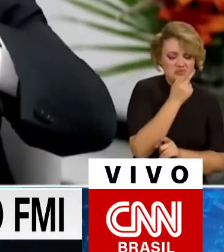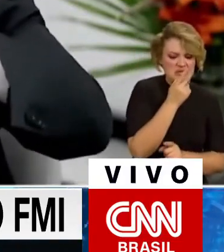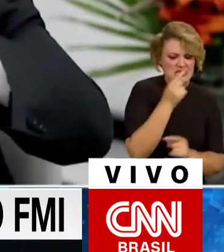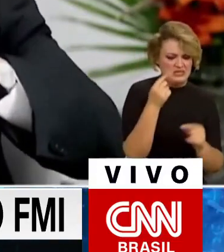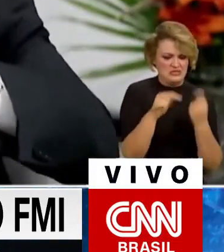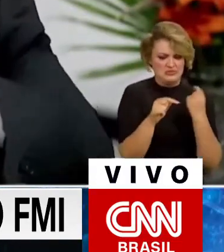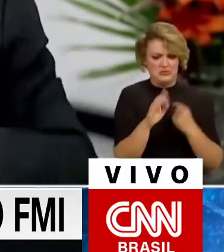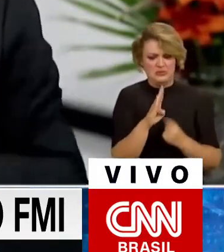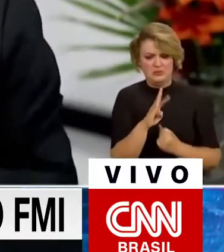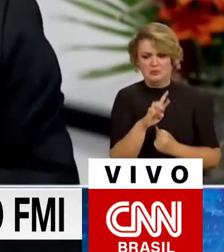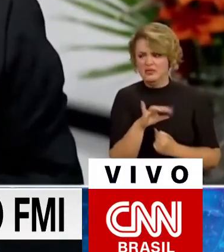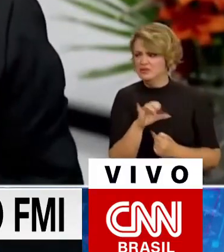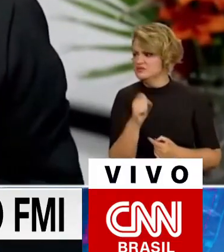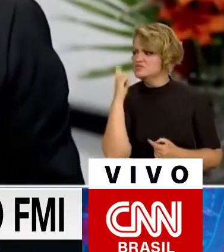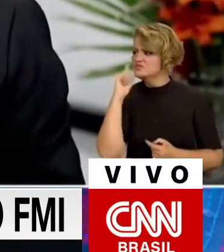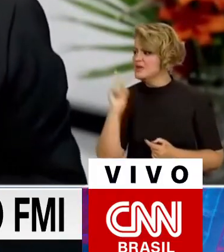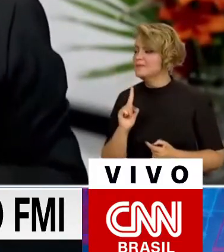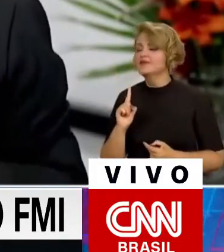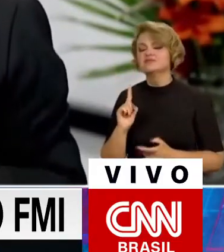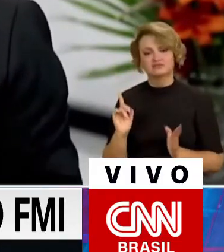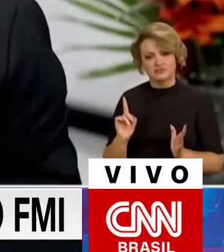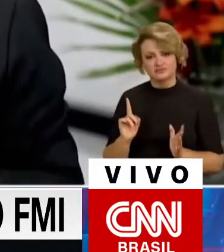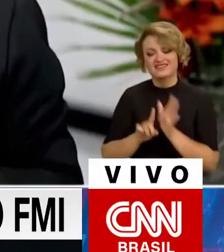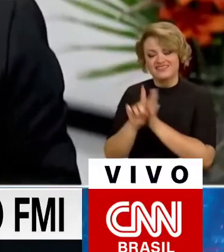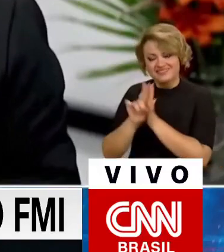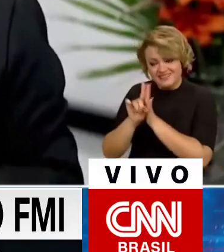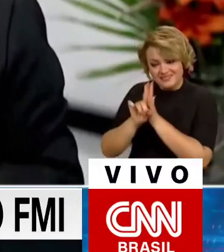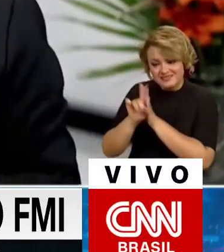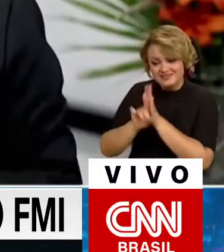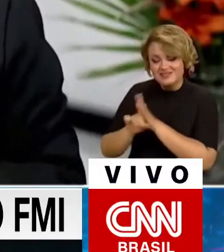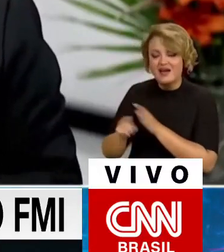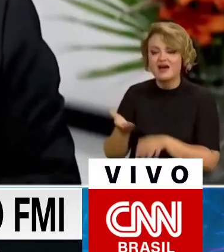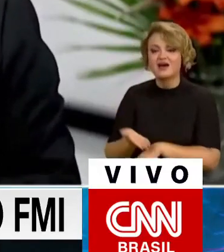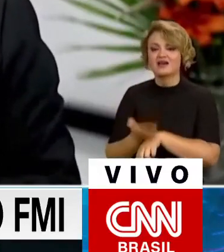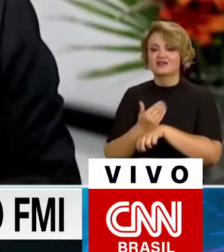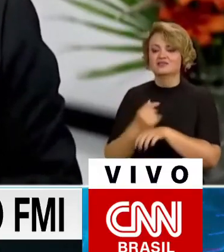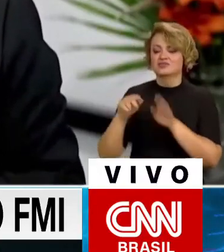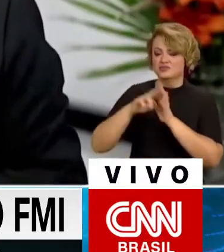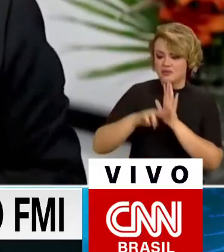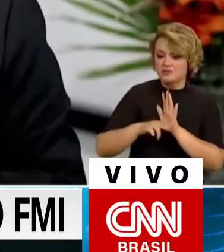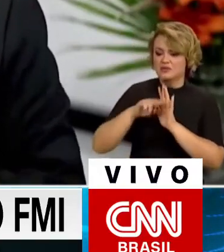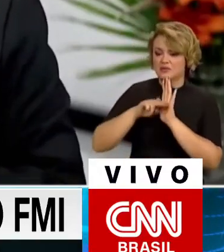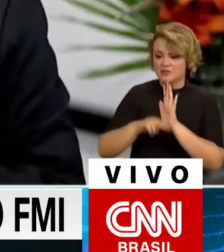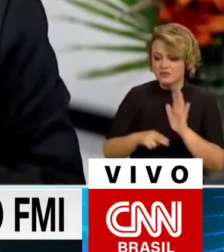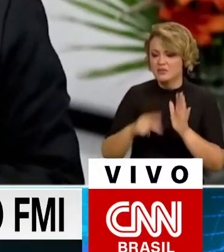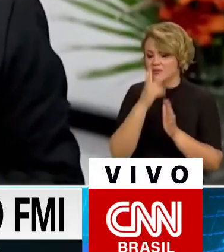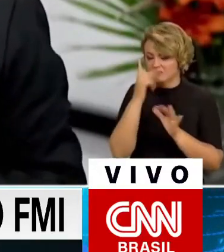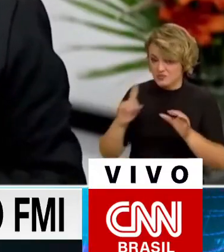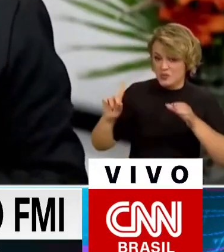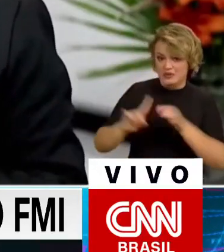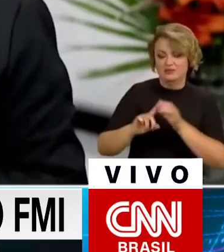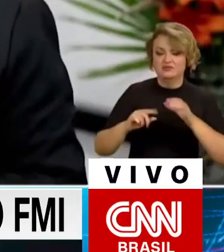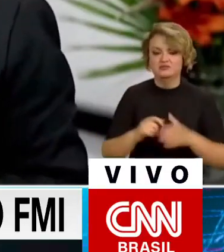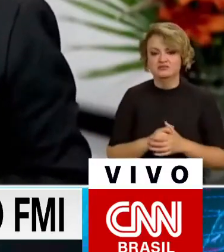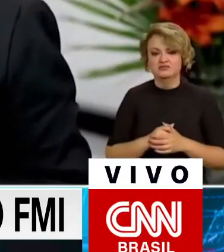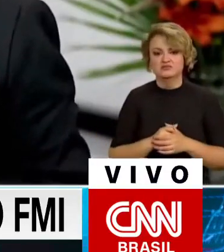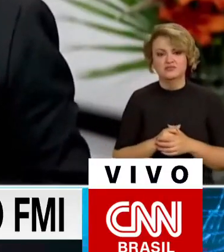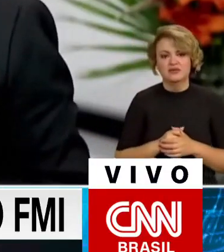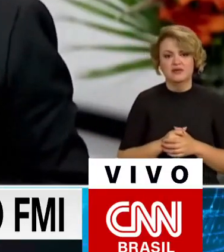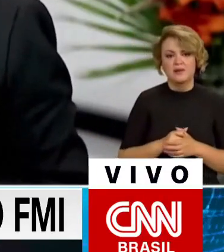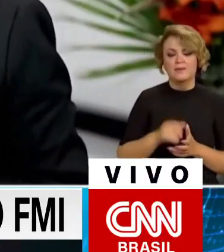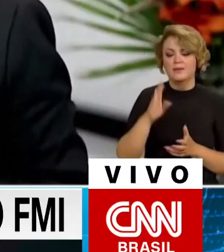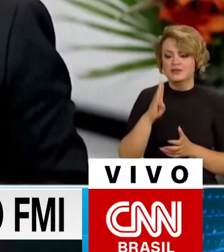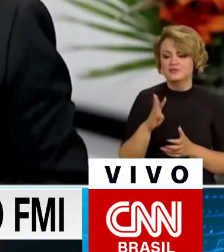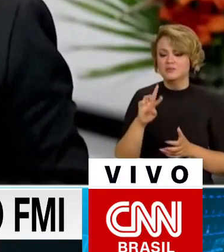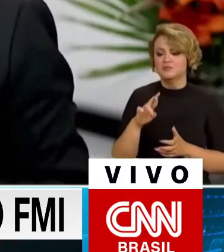Sérgio Massa está batendo a porta. E hoje, antes desta reunião com o fundo amanhã, Raquel e Lorival, Sérgio Massa conseguiu 1